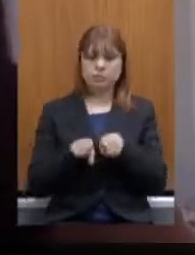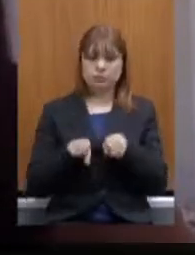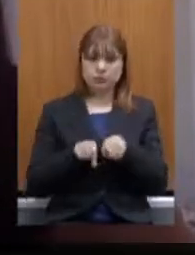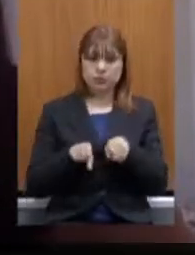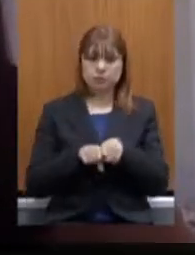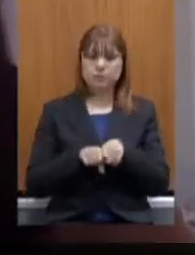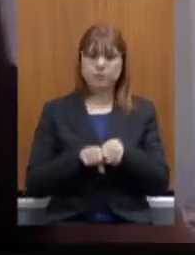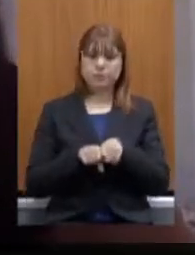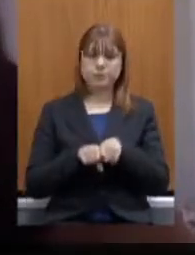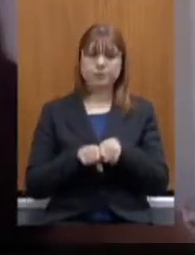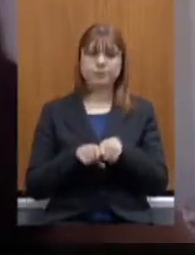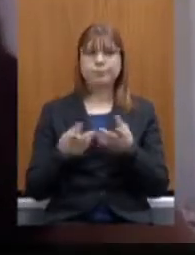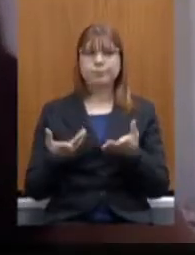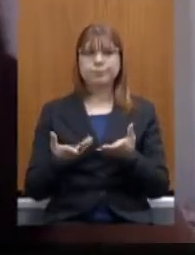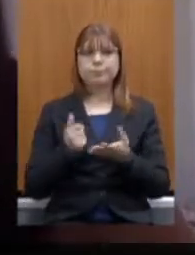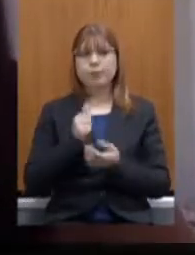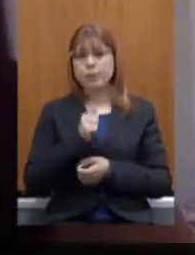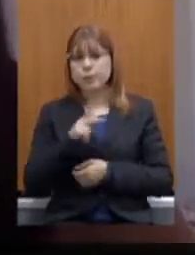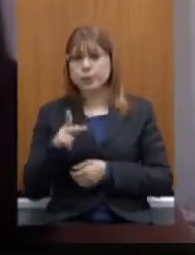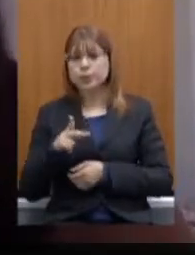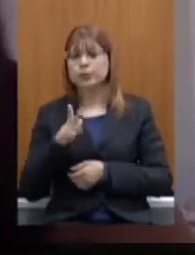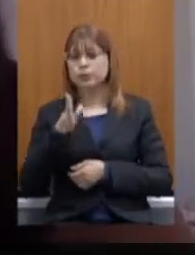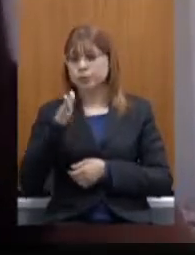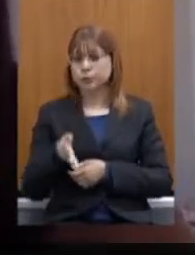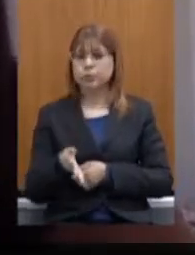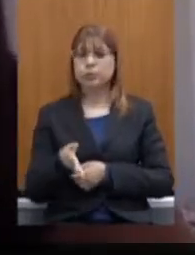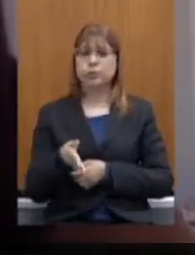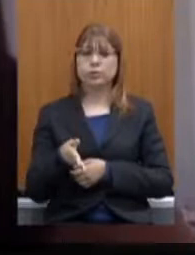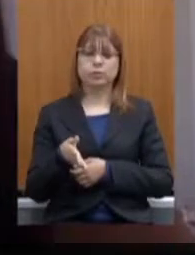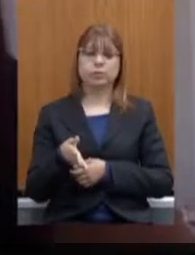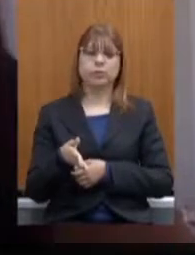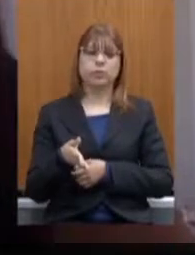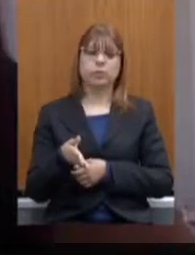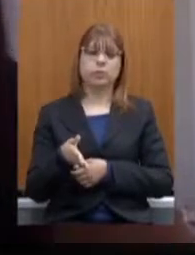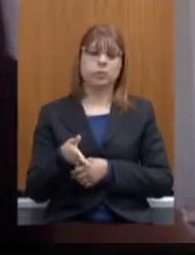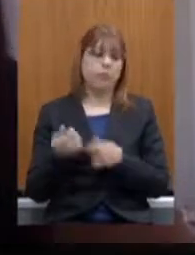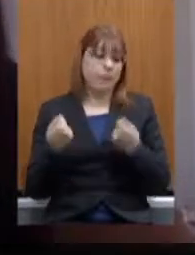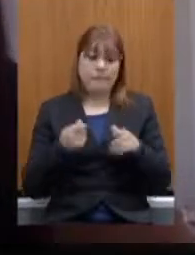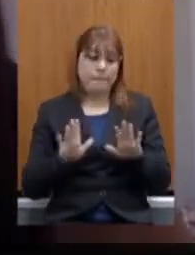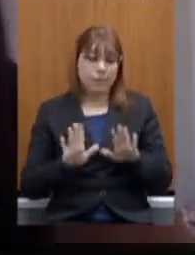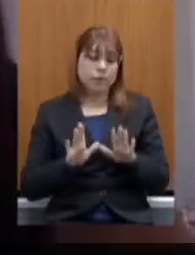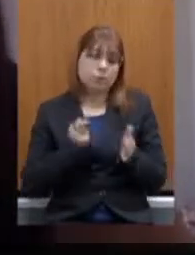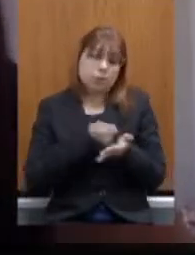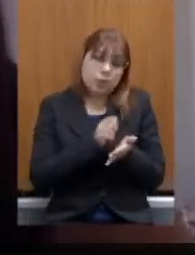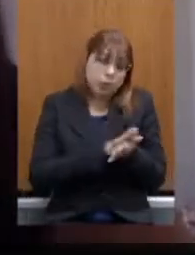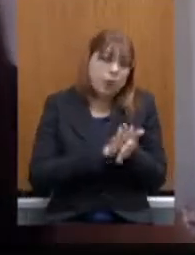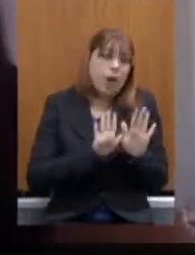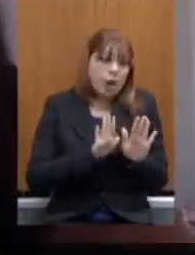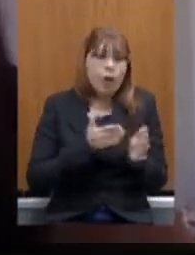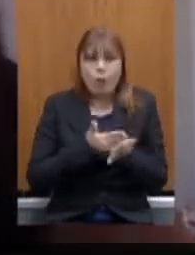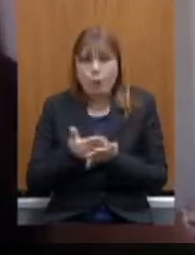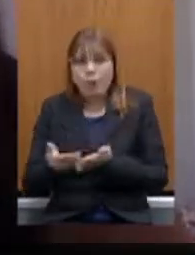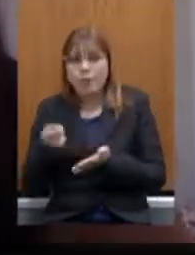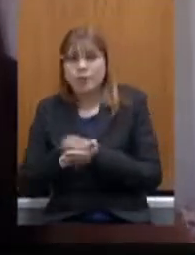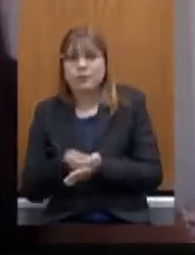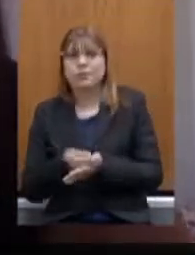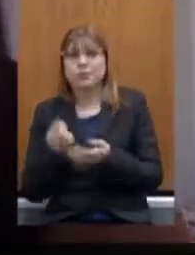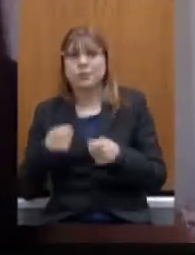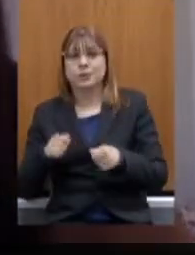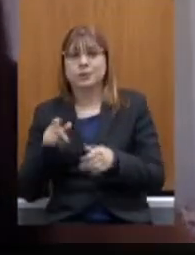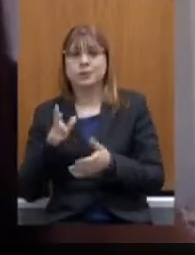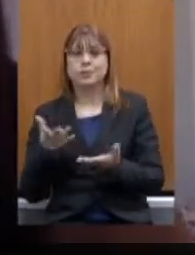proposta sobre os aposentados que não precisa o contribuinte passariam a contribuir a gente já tem